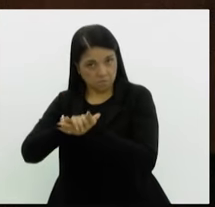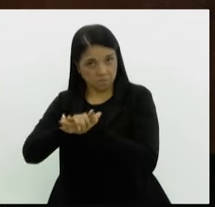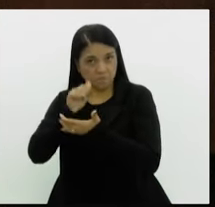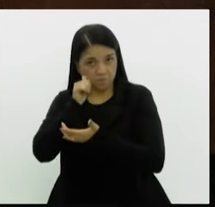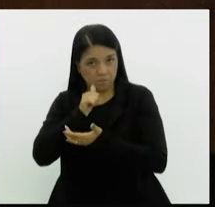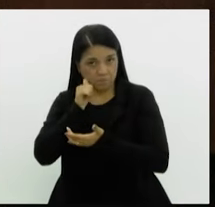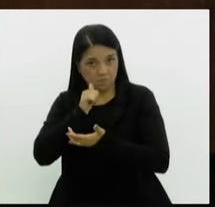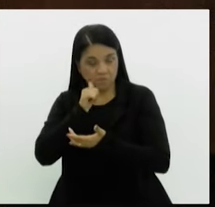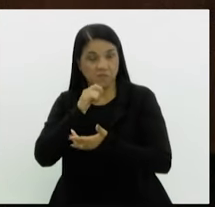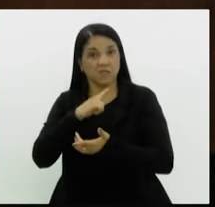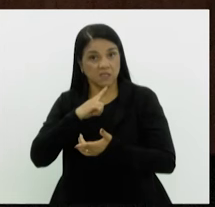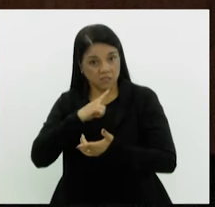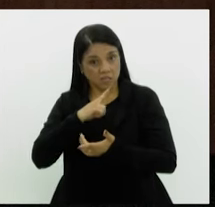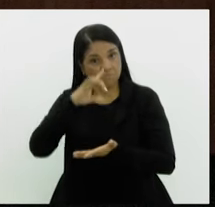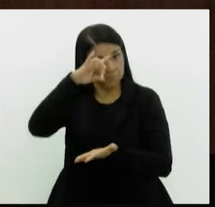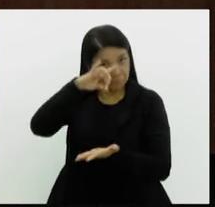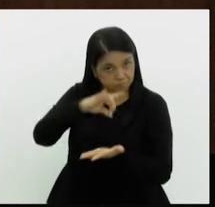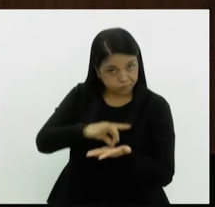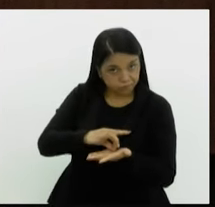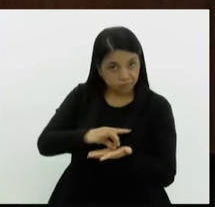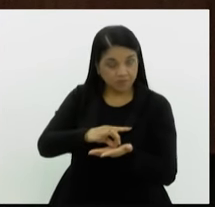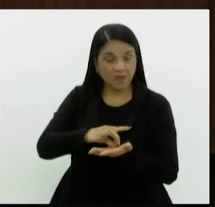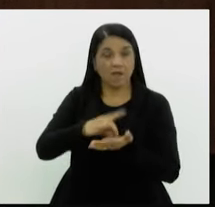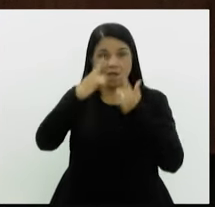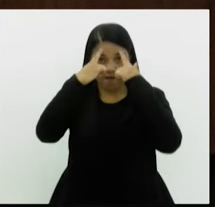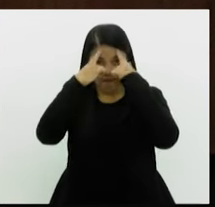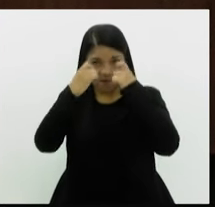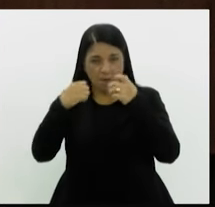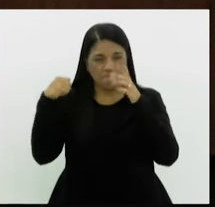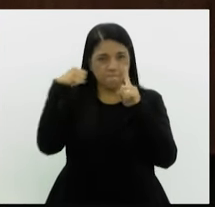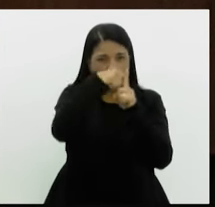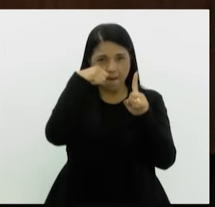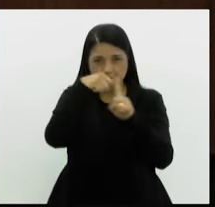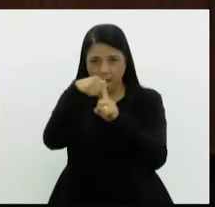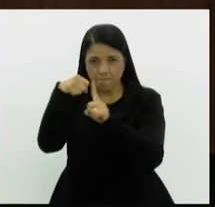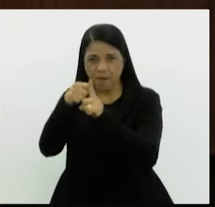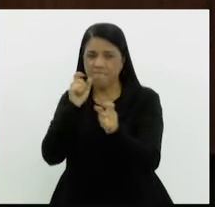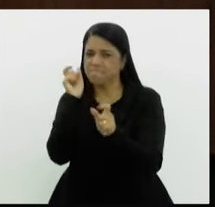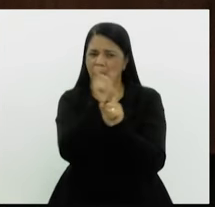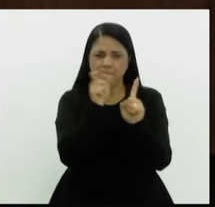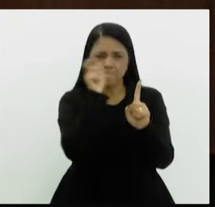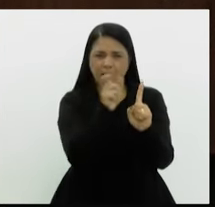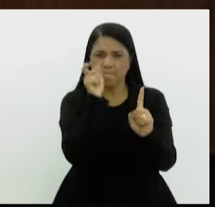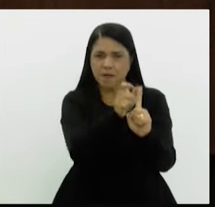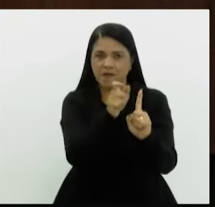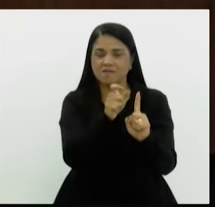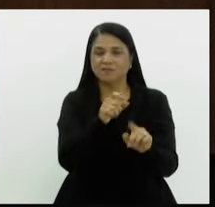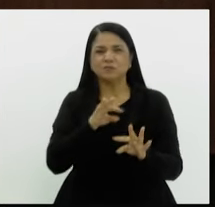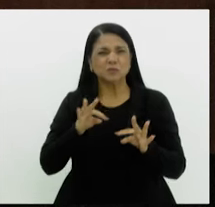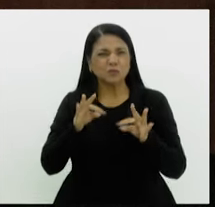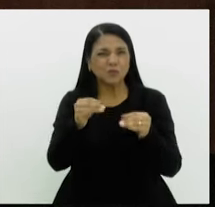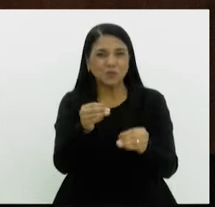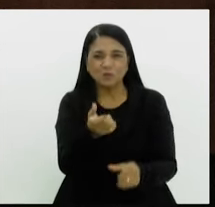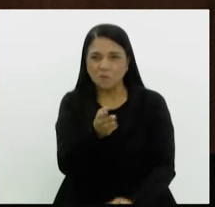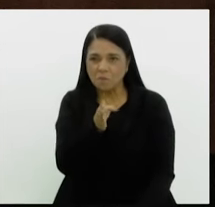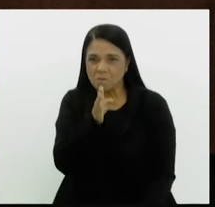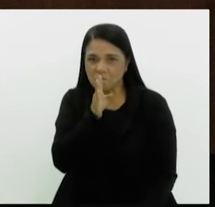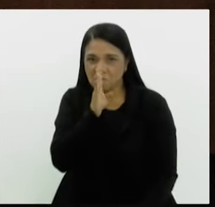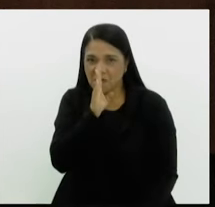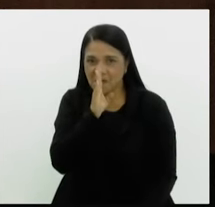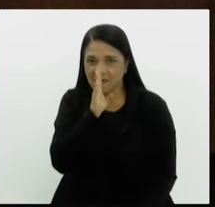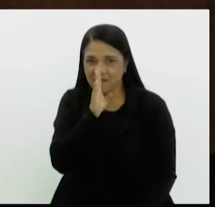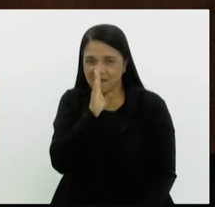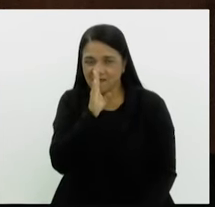tem fundamento sobre as agressões físicas, verbais. Que silêncio, deputado. É uma